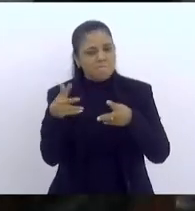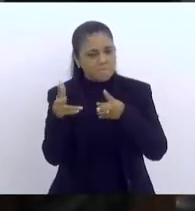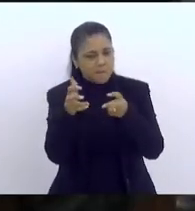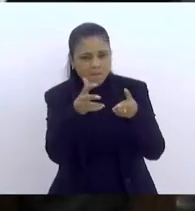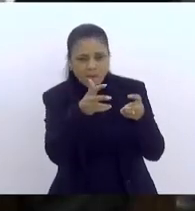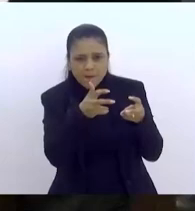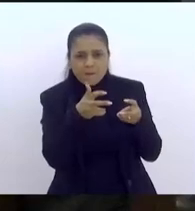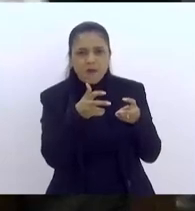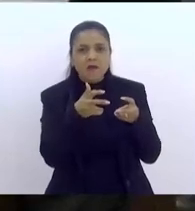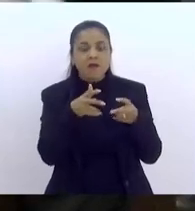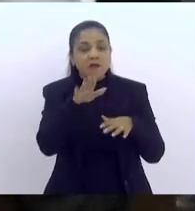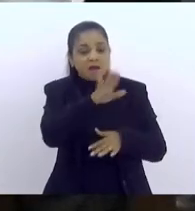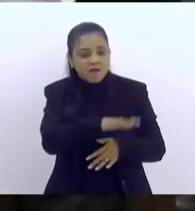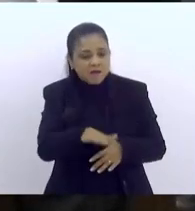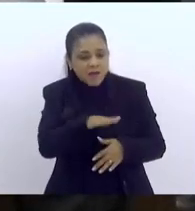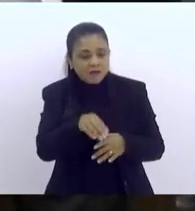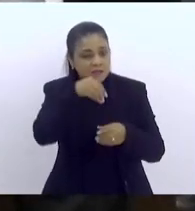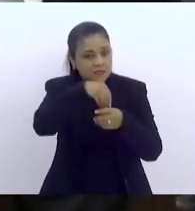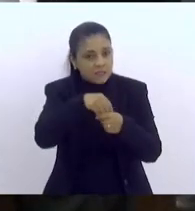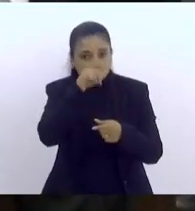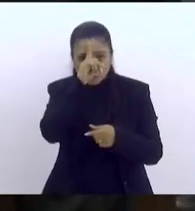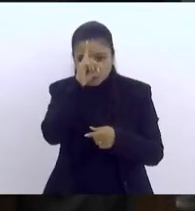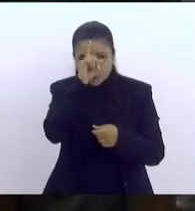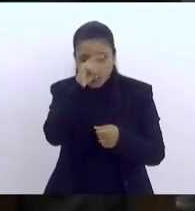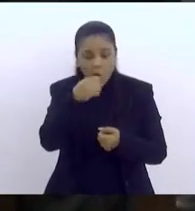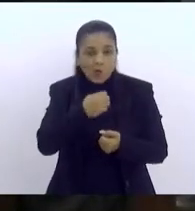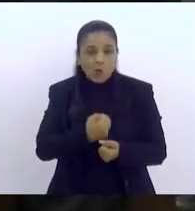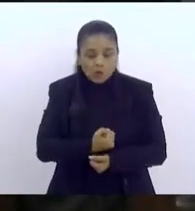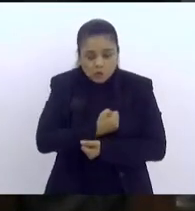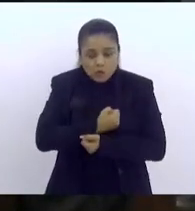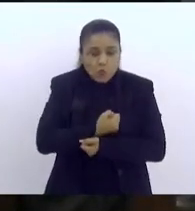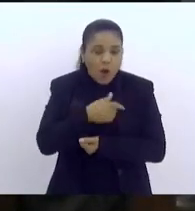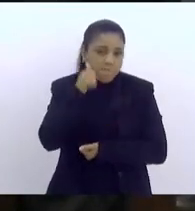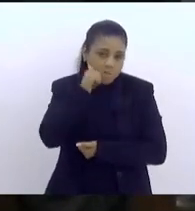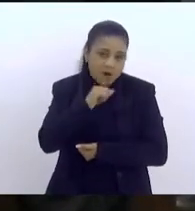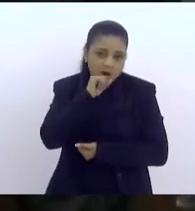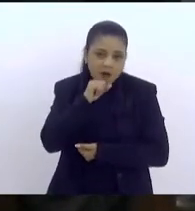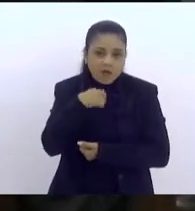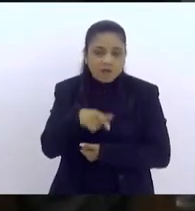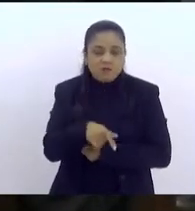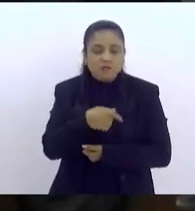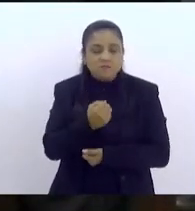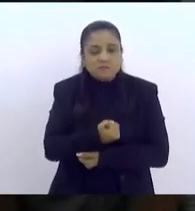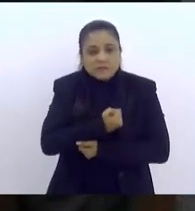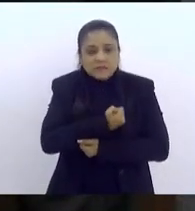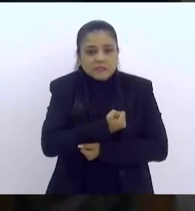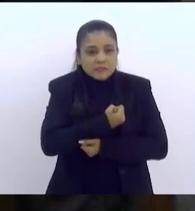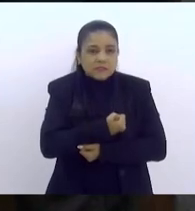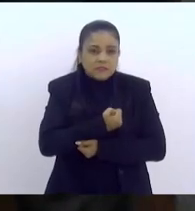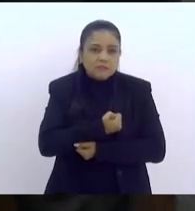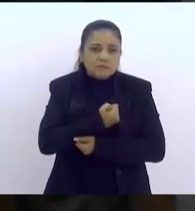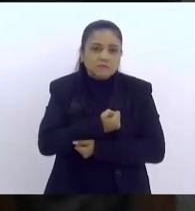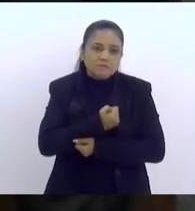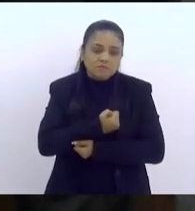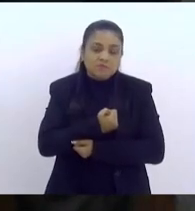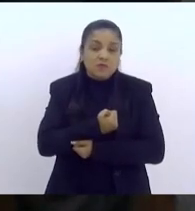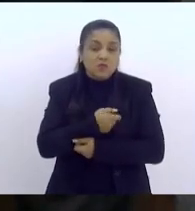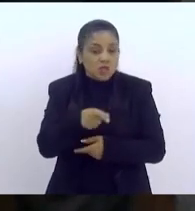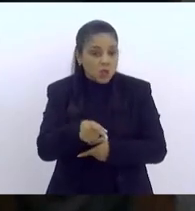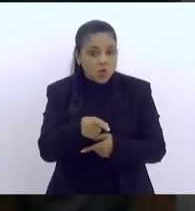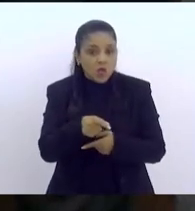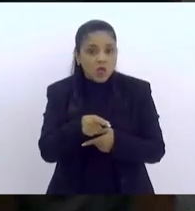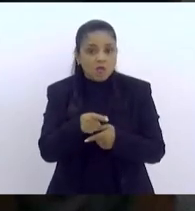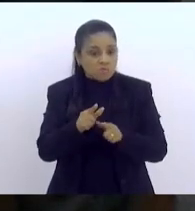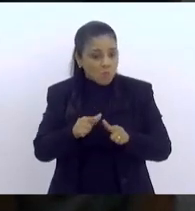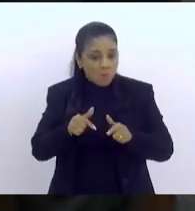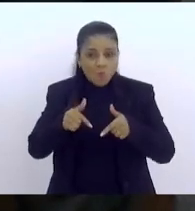vezes crianças no hospital, no colo da mãe que se acidentou e os agentes não colocaram a criança